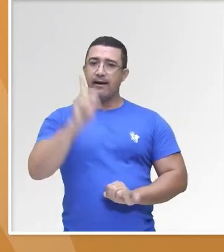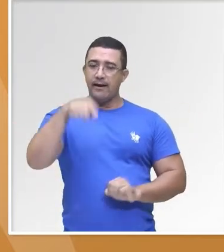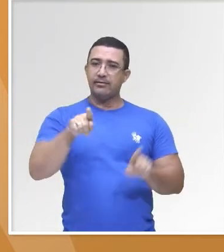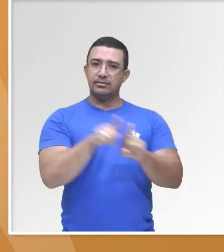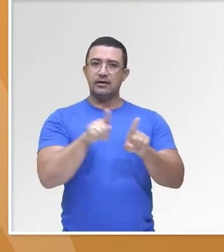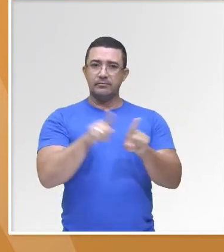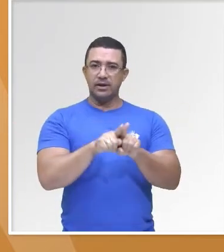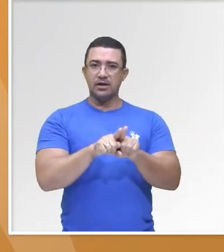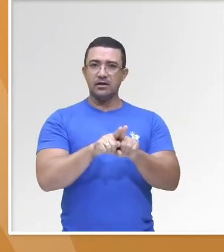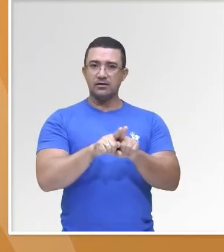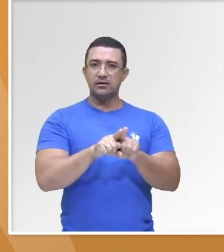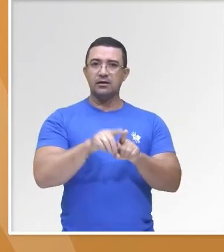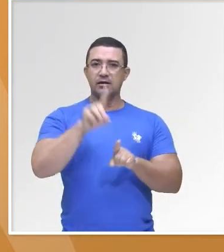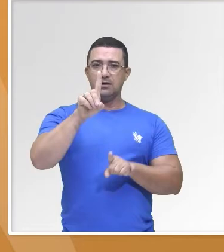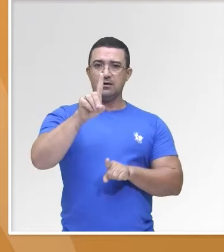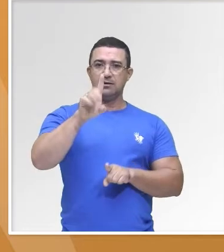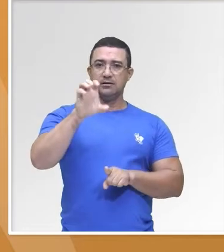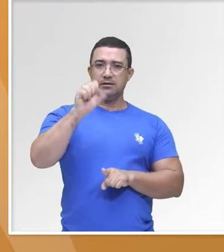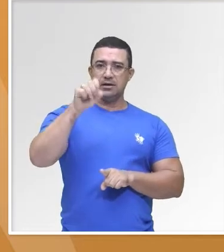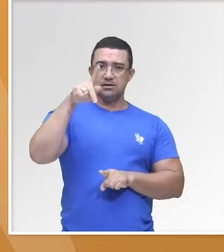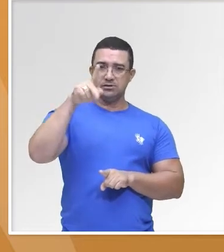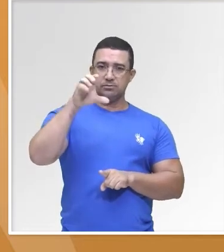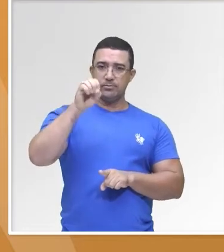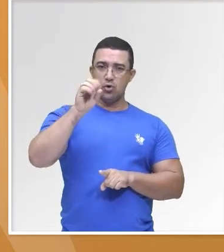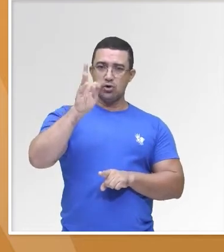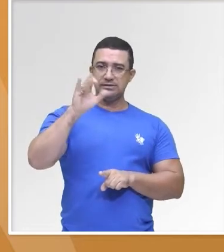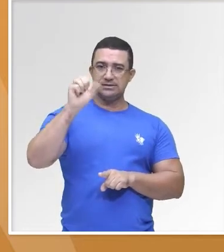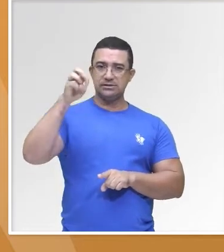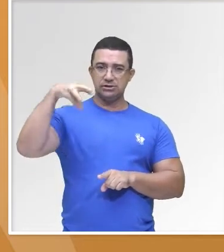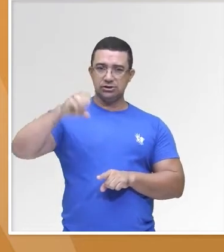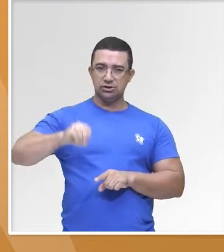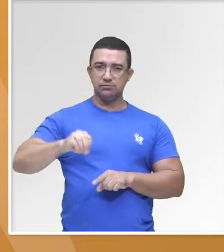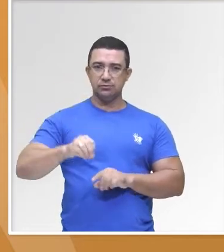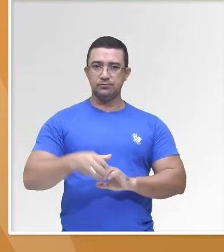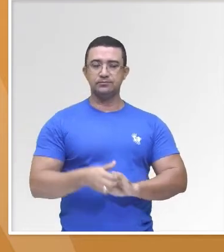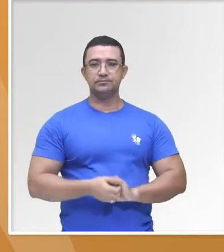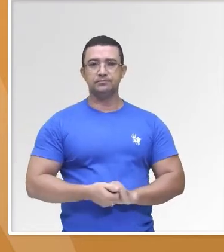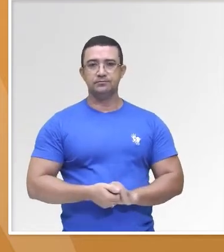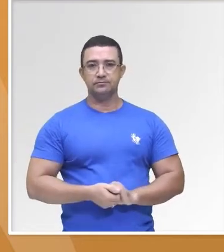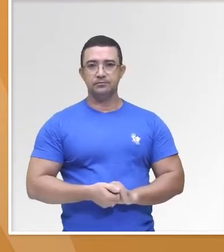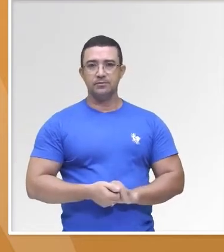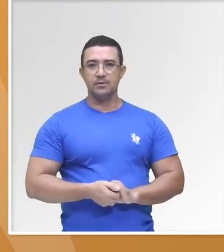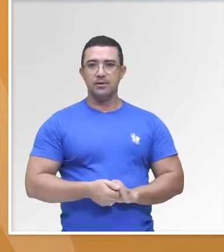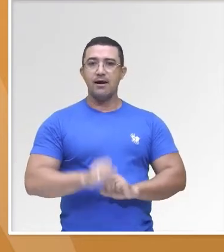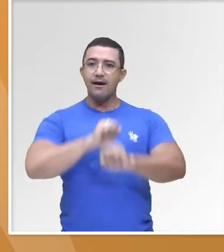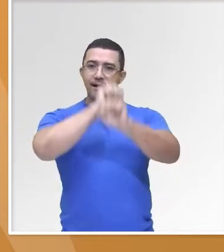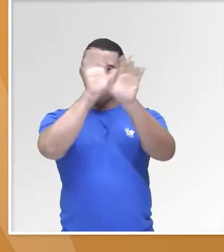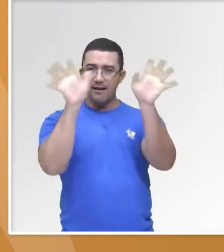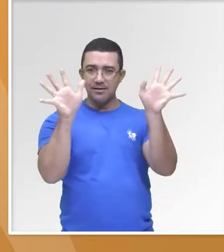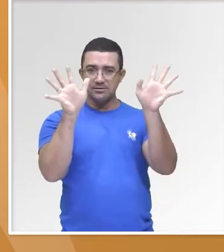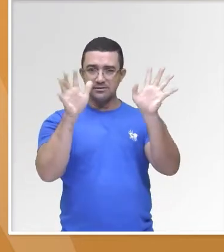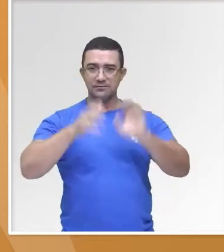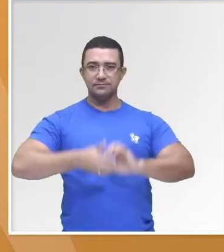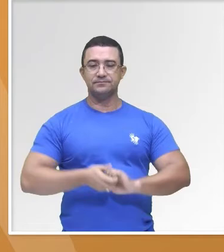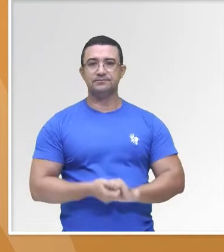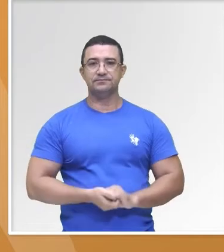por despotismo benévolo ou absolutismo esclarecido.